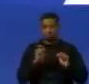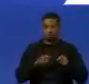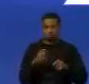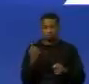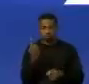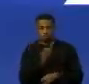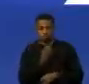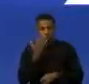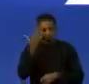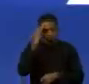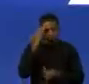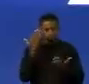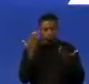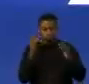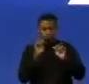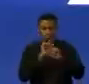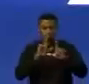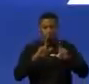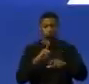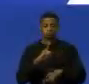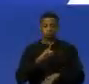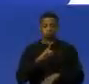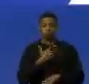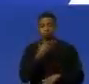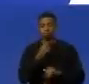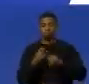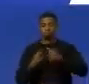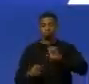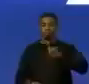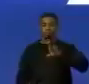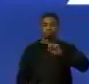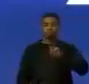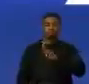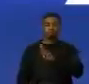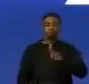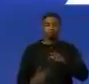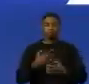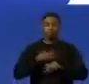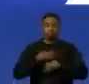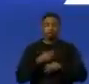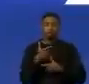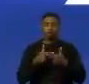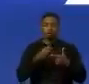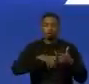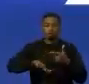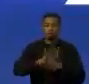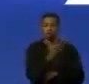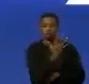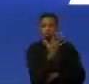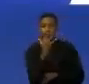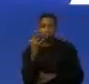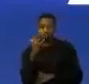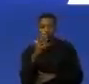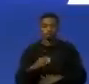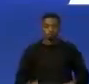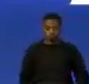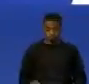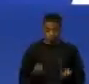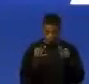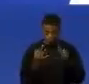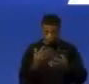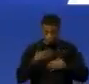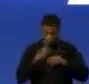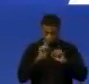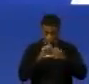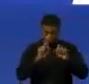gente justificar essa questão, que é um artigo aqui de Pedro Malta, cujo nome é Impacto Ambiental das Barragens Hidrelétricas. Ele fala de maneira